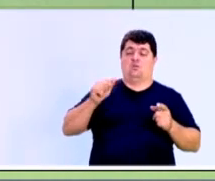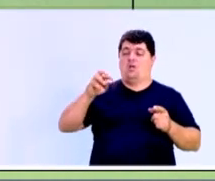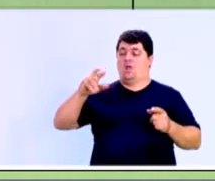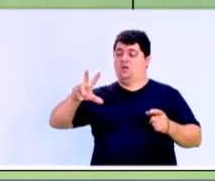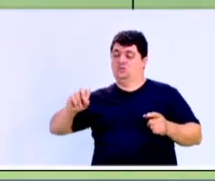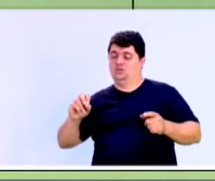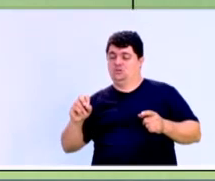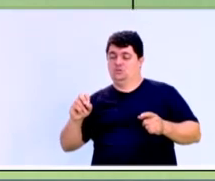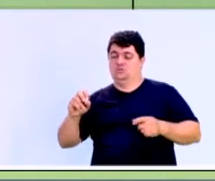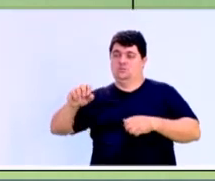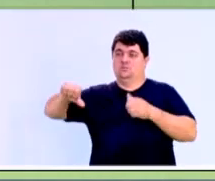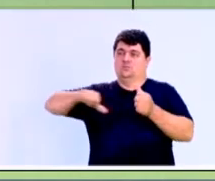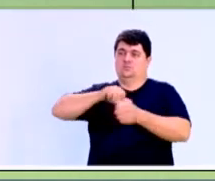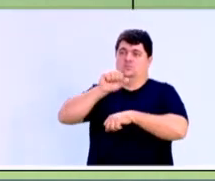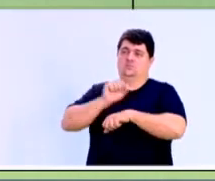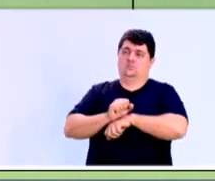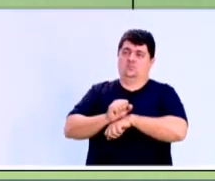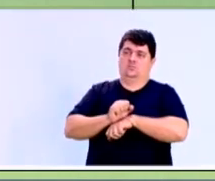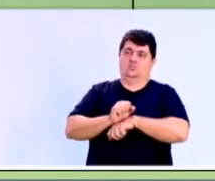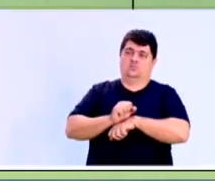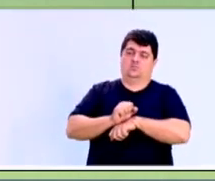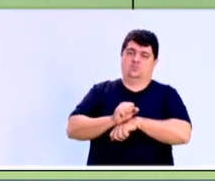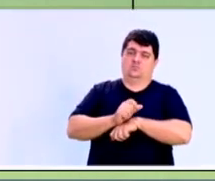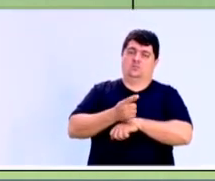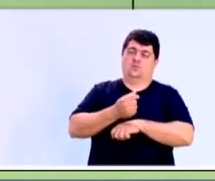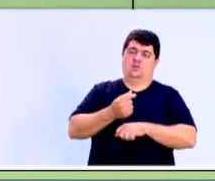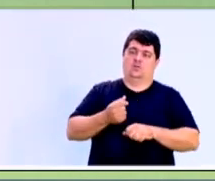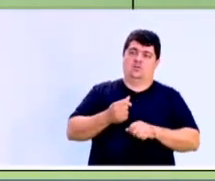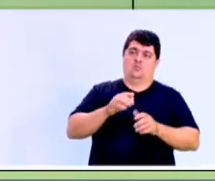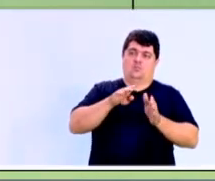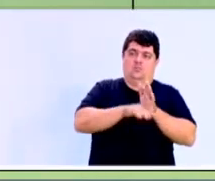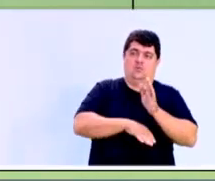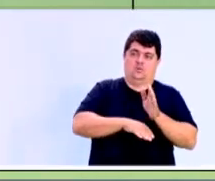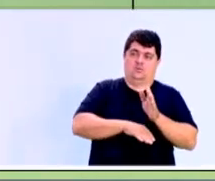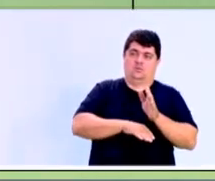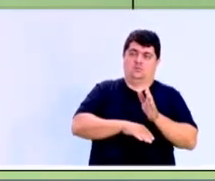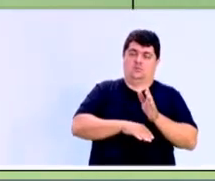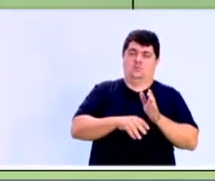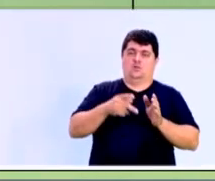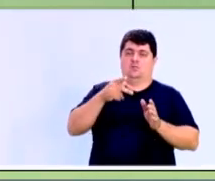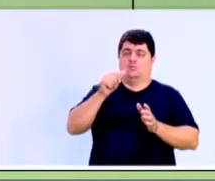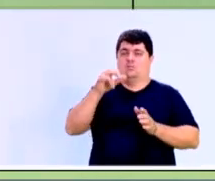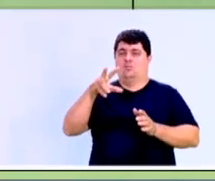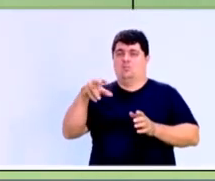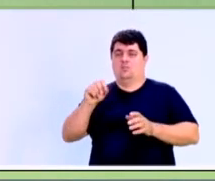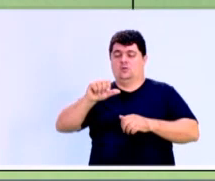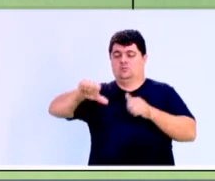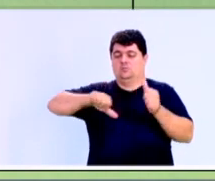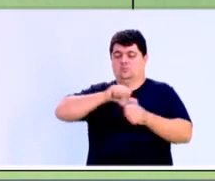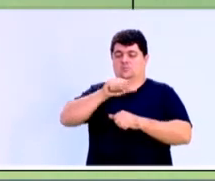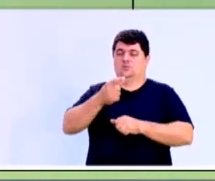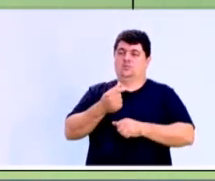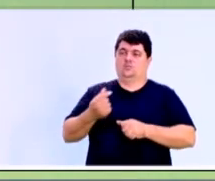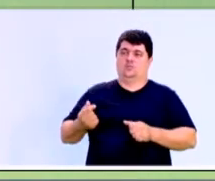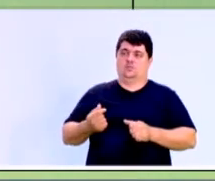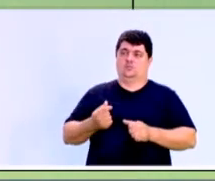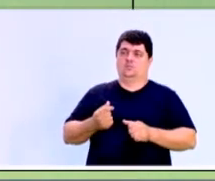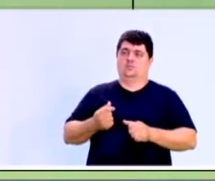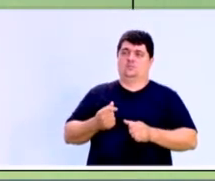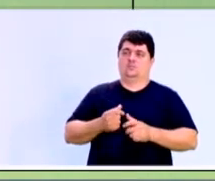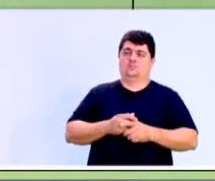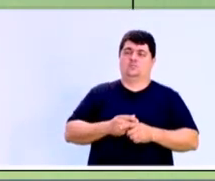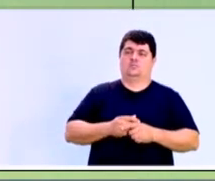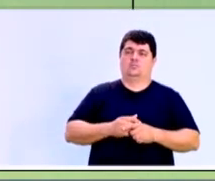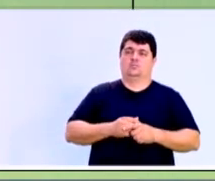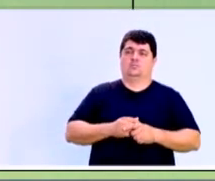circulante Financeiro, financeiro, menos passivo circulante financeiro. financeiro. Ok? Meu ativo